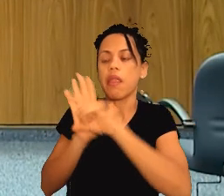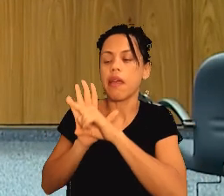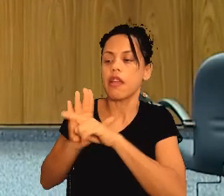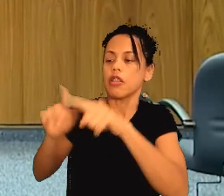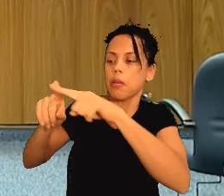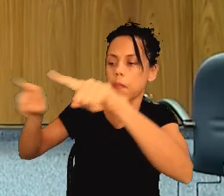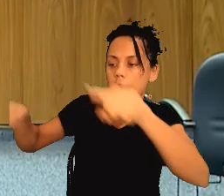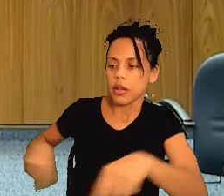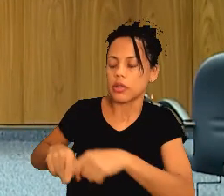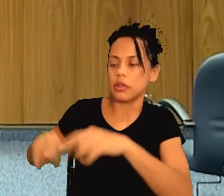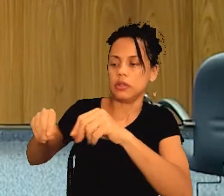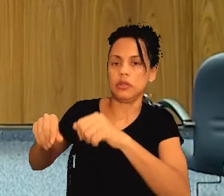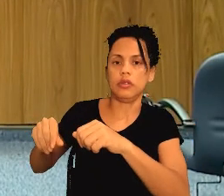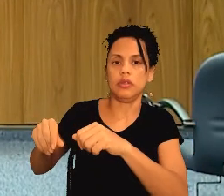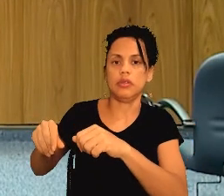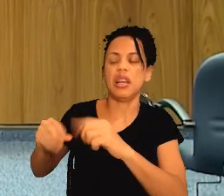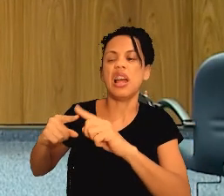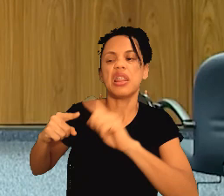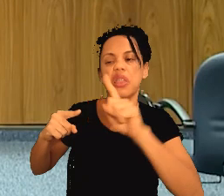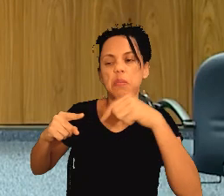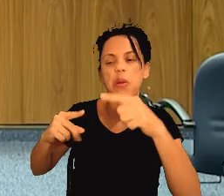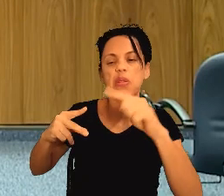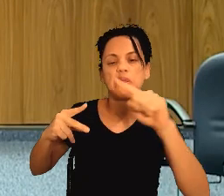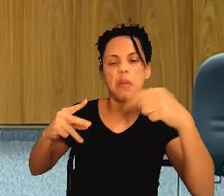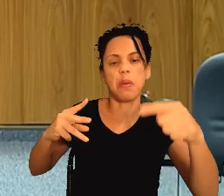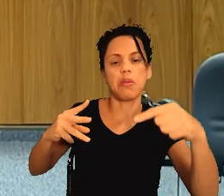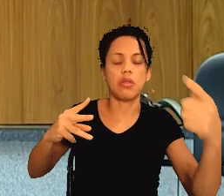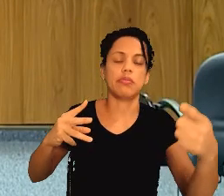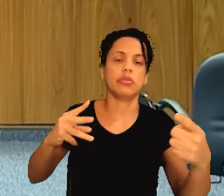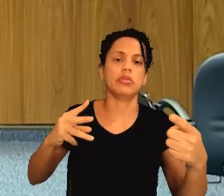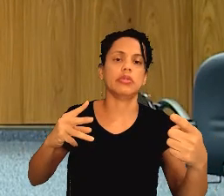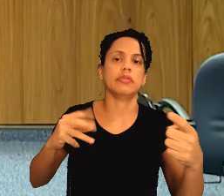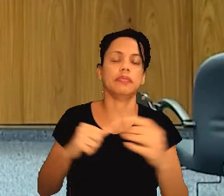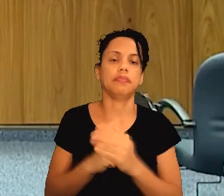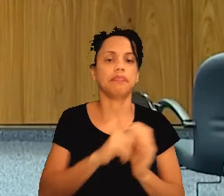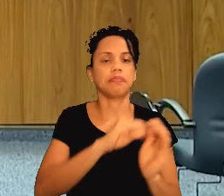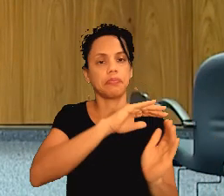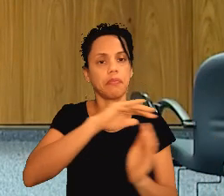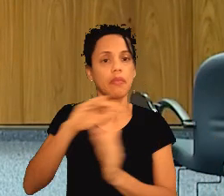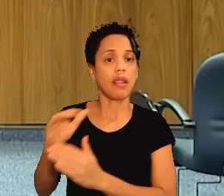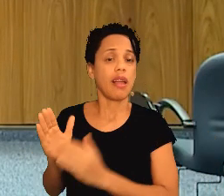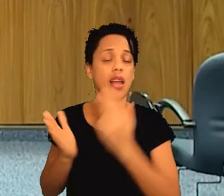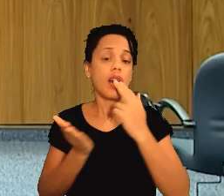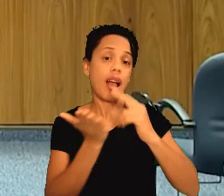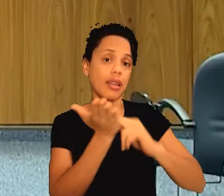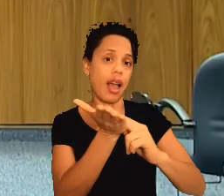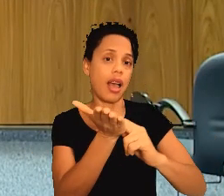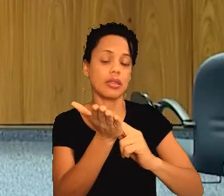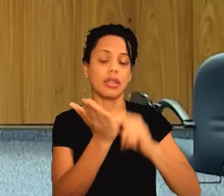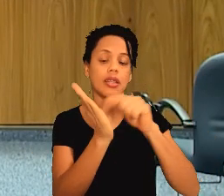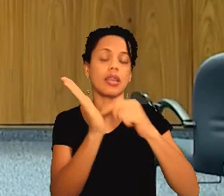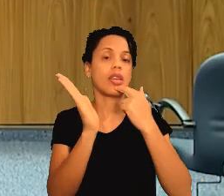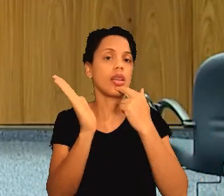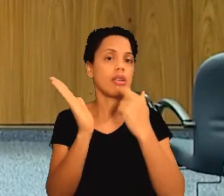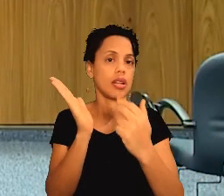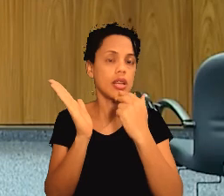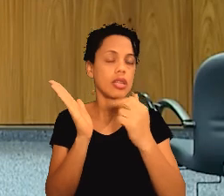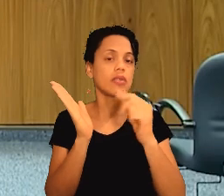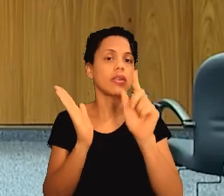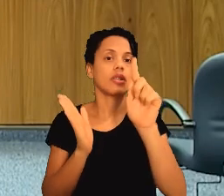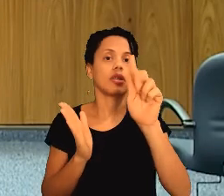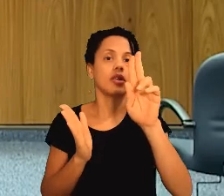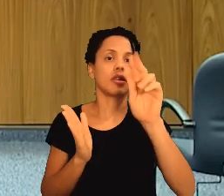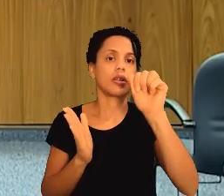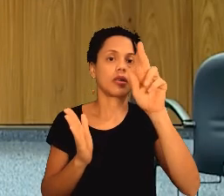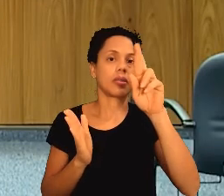mais tarde, para mais tarde. Essa é uma carta bastante longa, que foi escrita em Guarani e traduzida por alguns colegas meus, antropólogos,